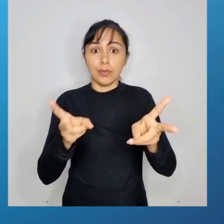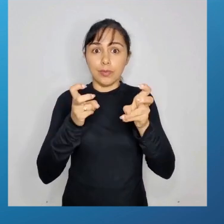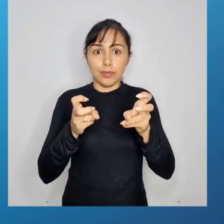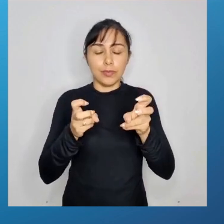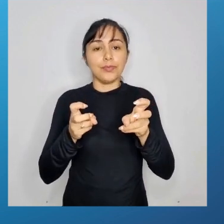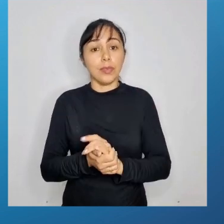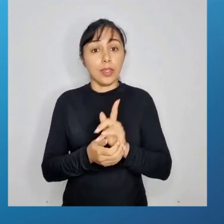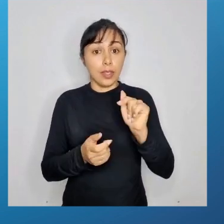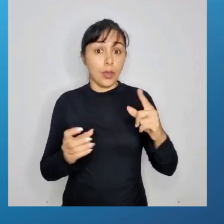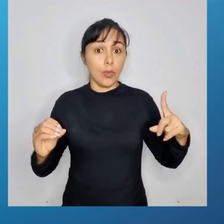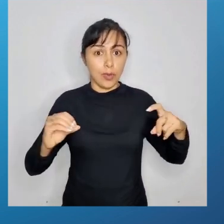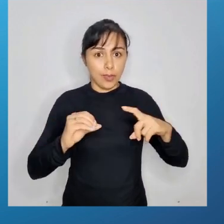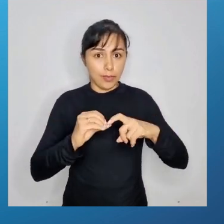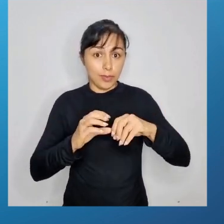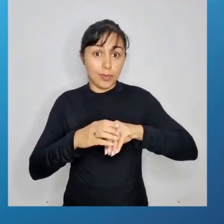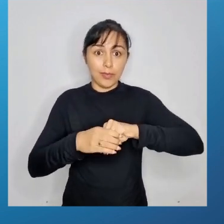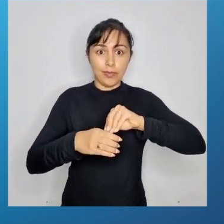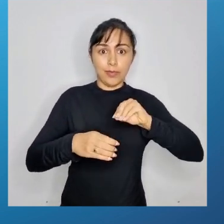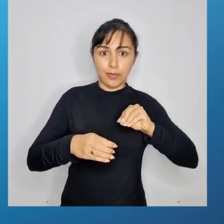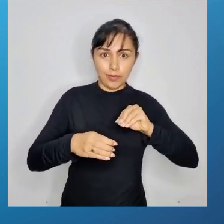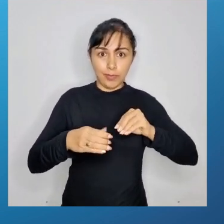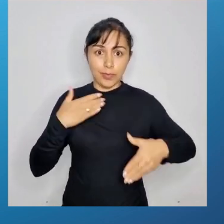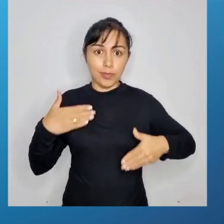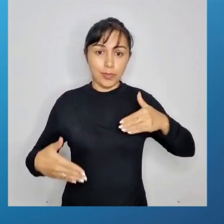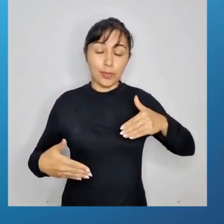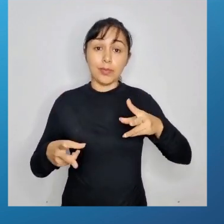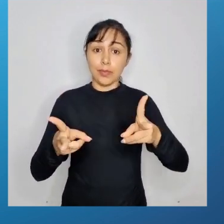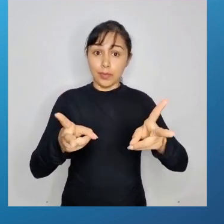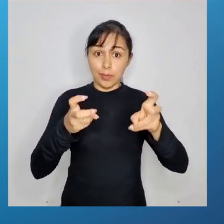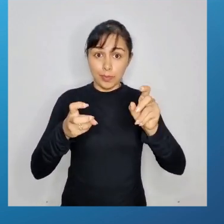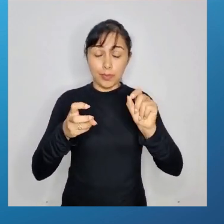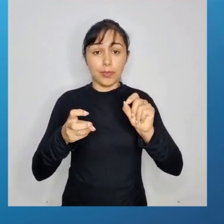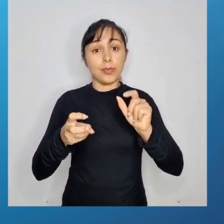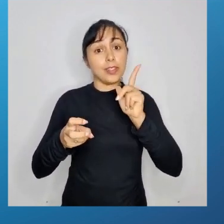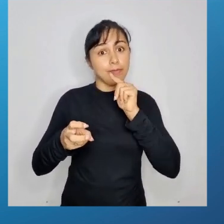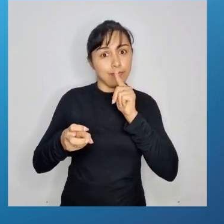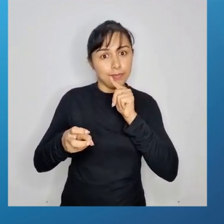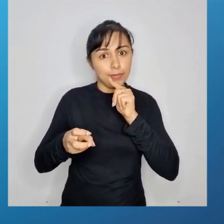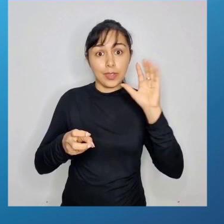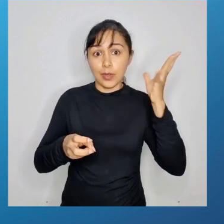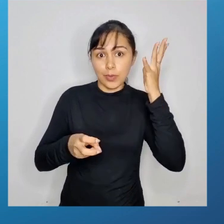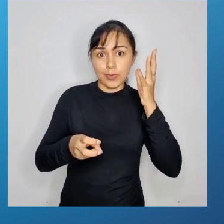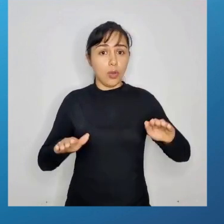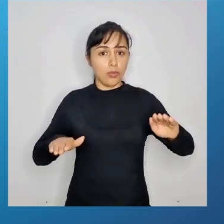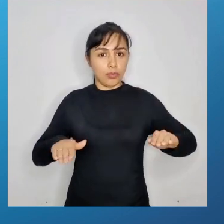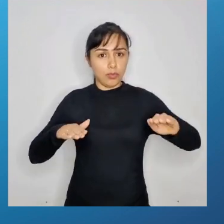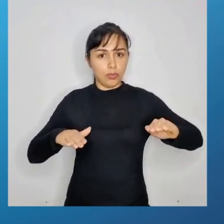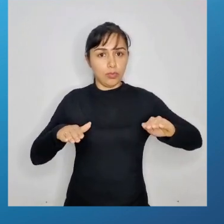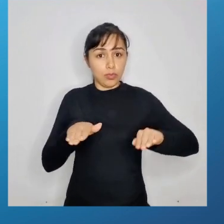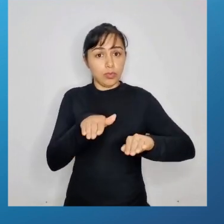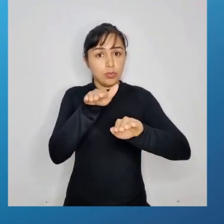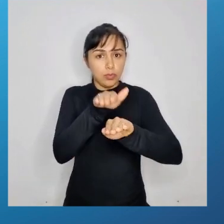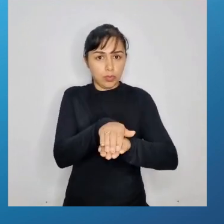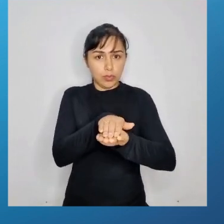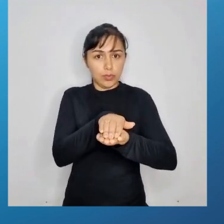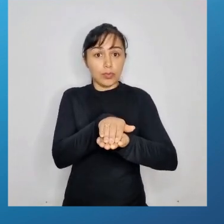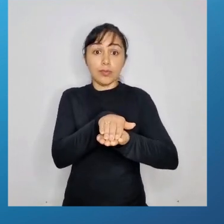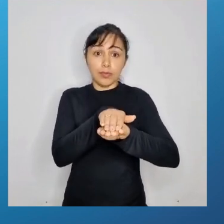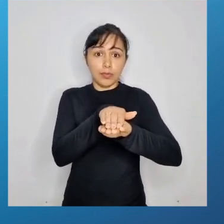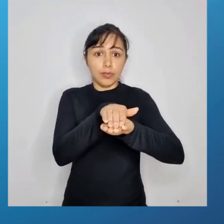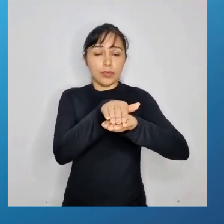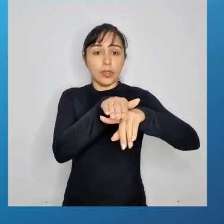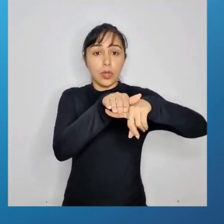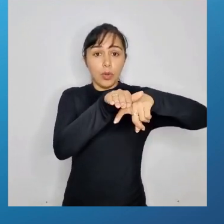uma fecundação externa. Eles se aproximam, nós temos aqui o chamado abraço nupcial, para a liberação